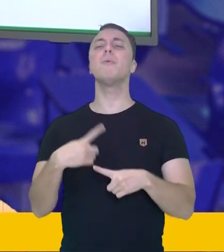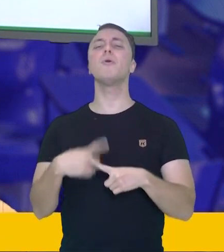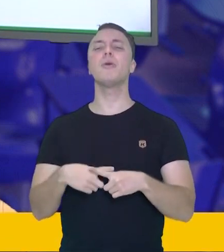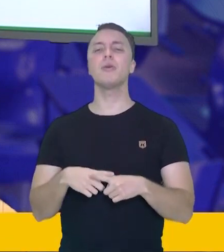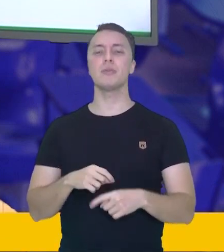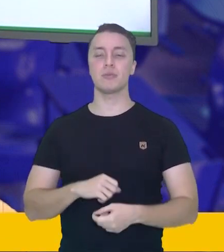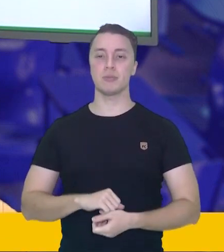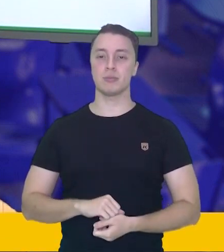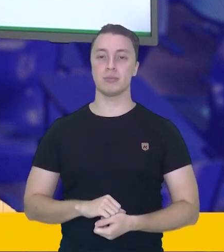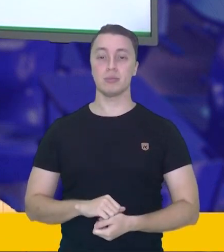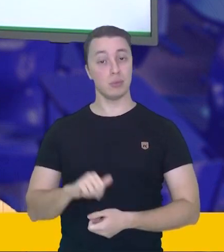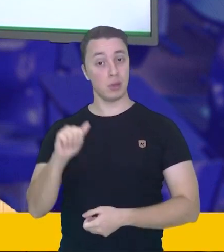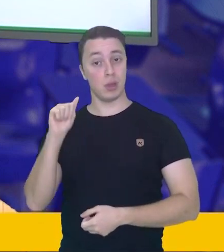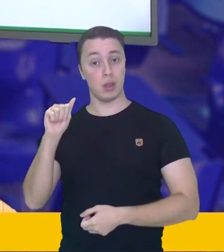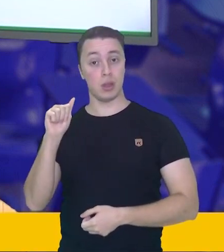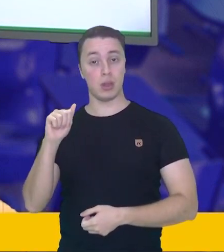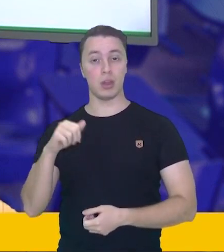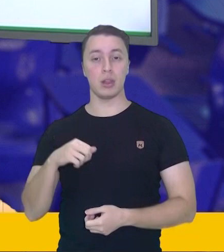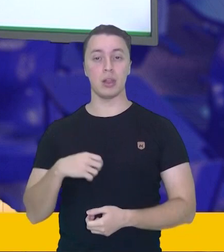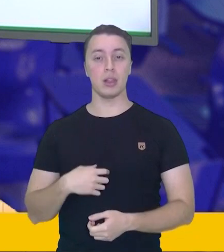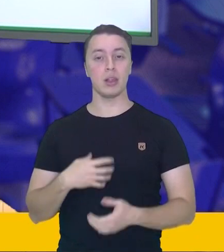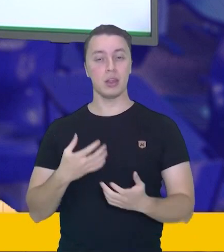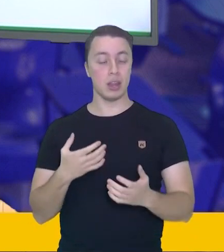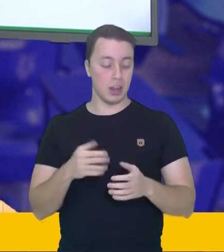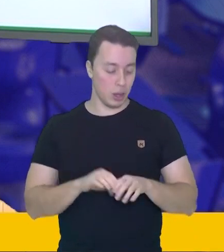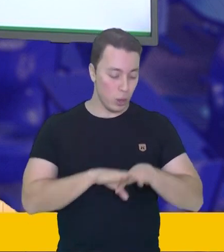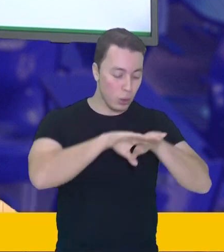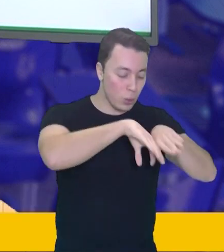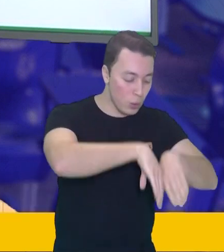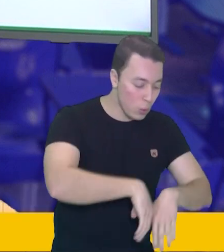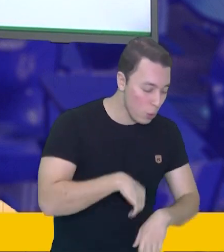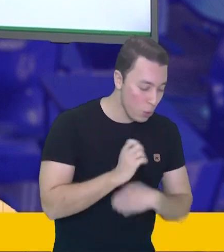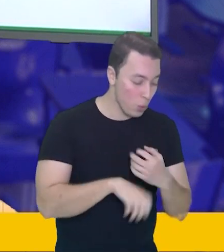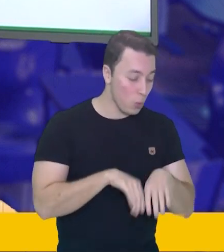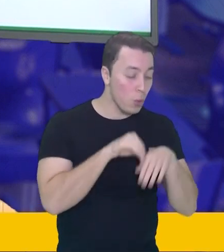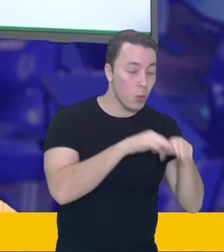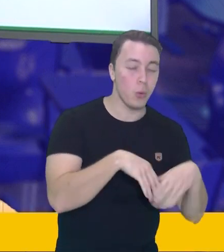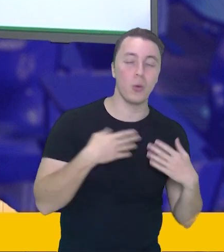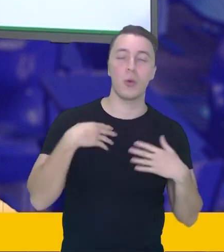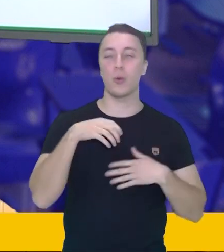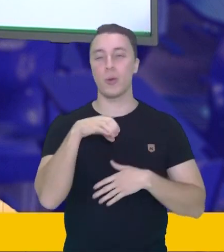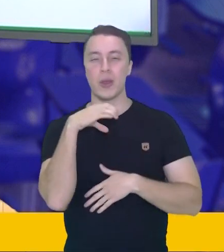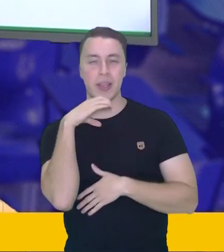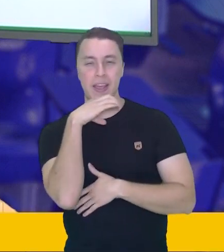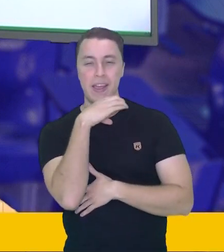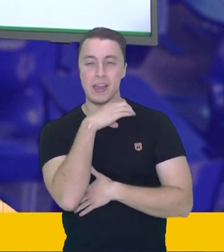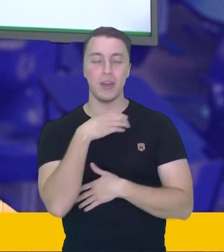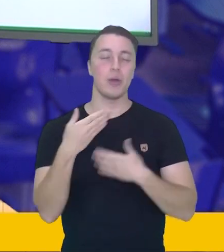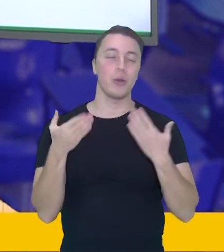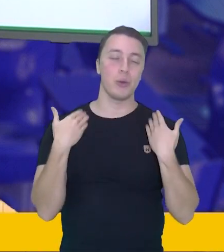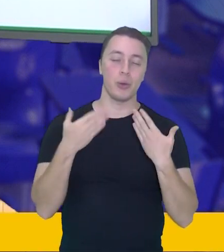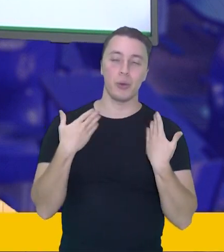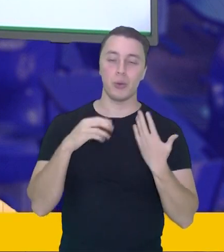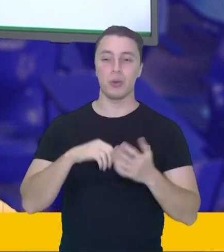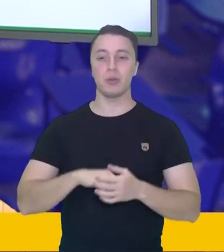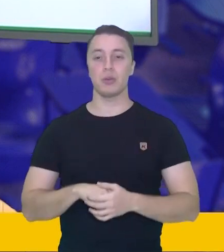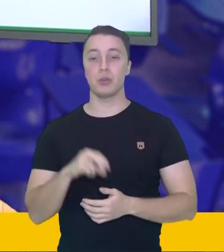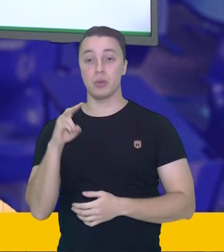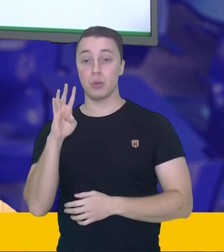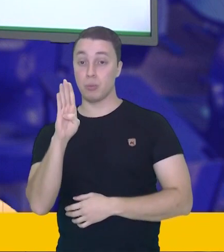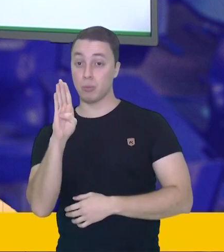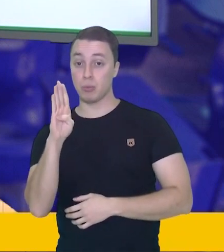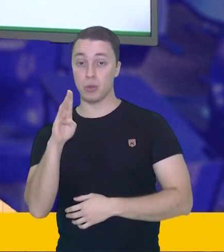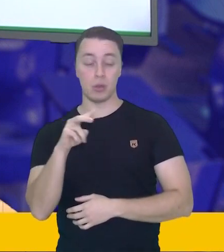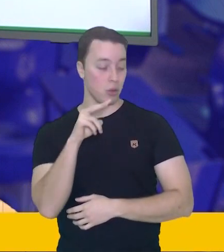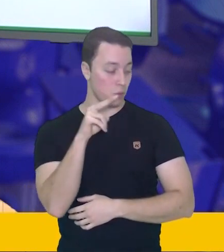isso? Letra A, queria dar um mergulho e estava com calor. B, viu um peixe na água e